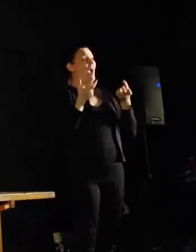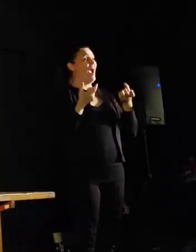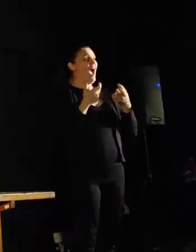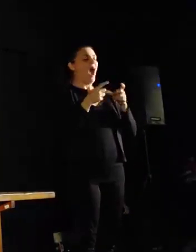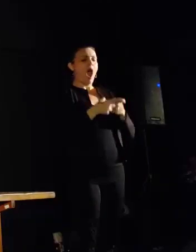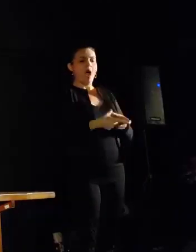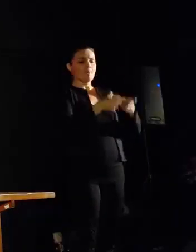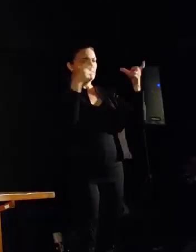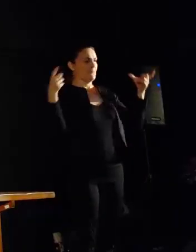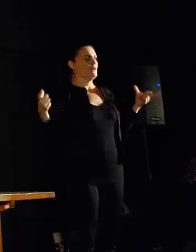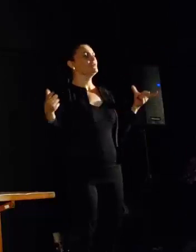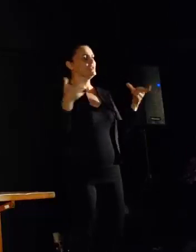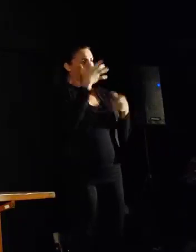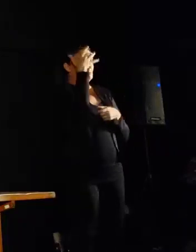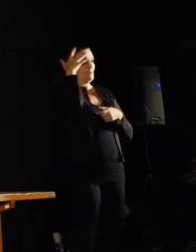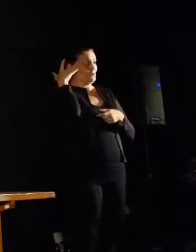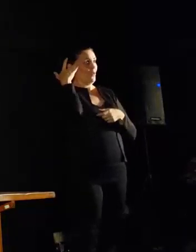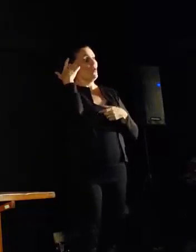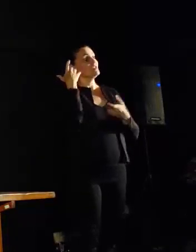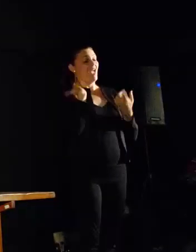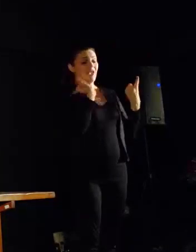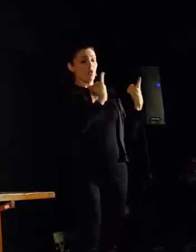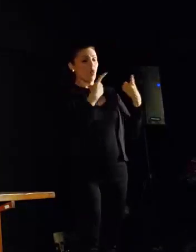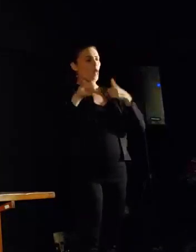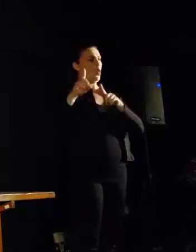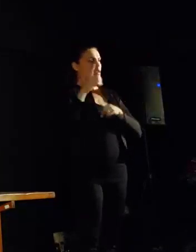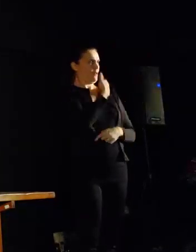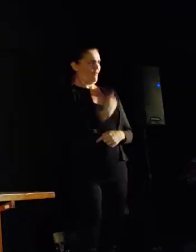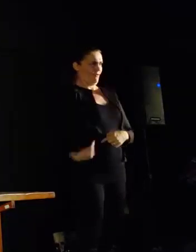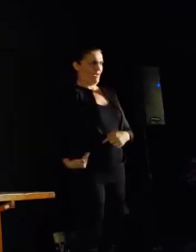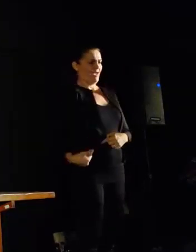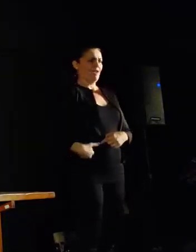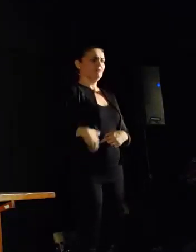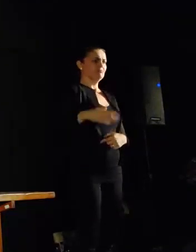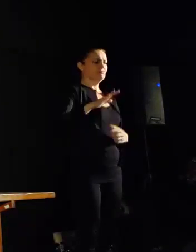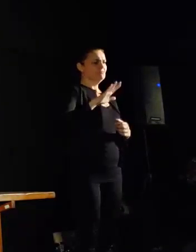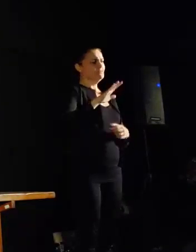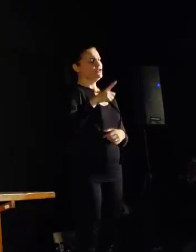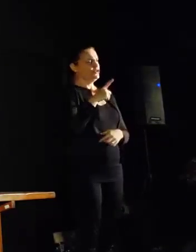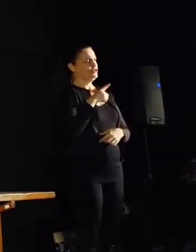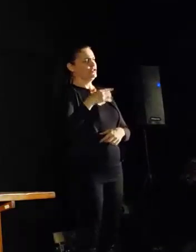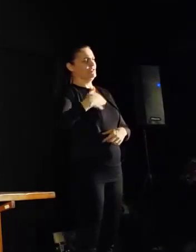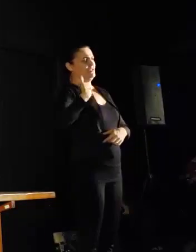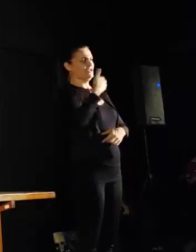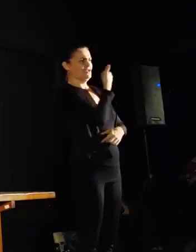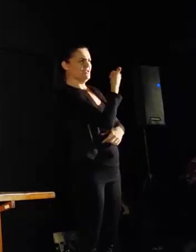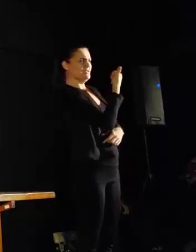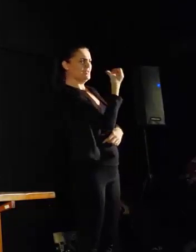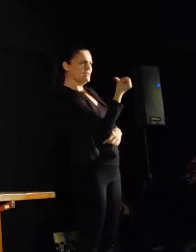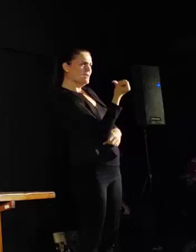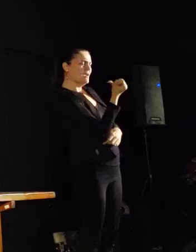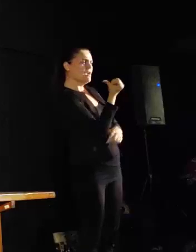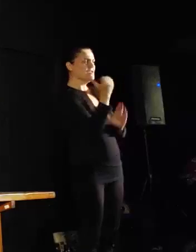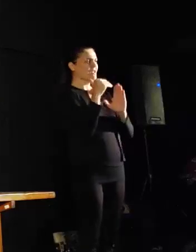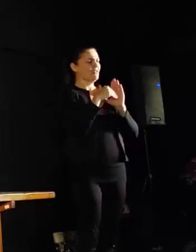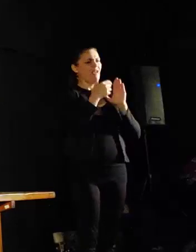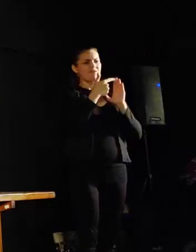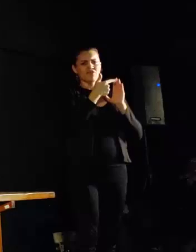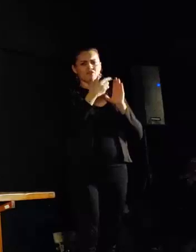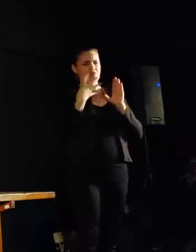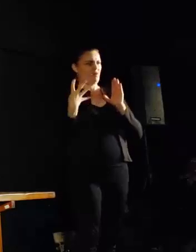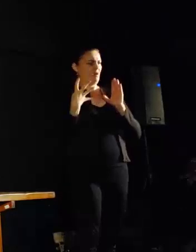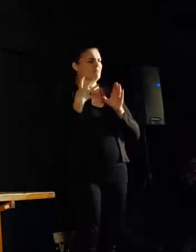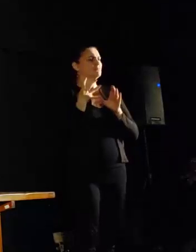de 16 a 24 anos. É uma juventude que não tem condição